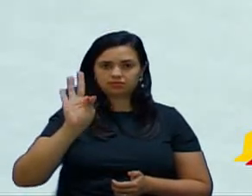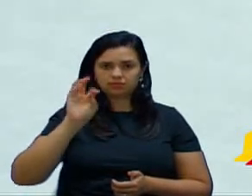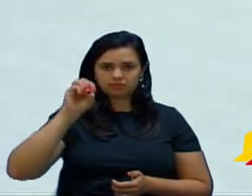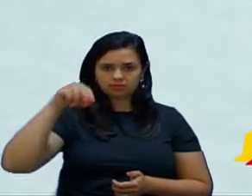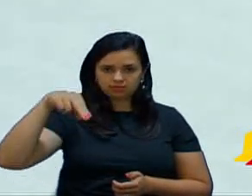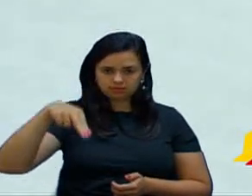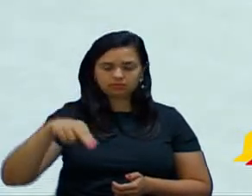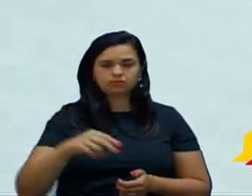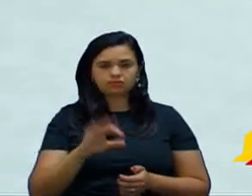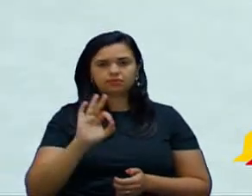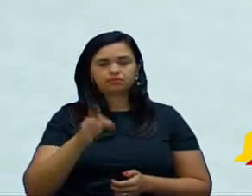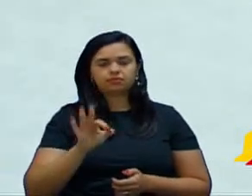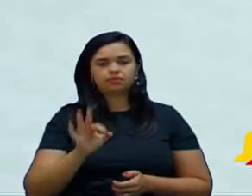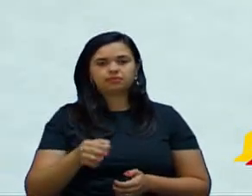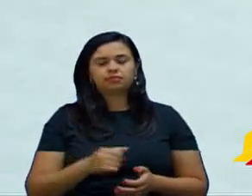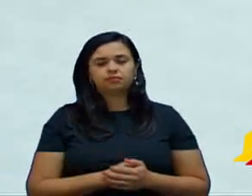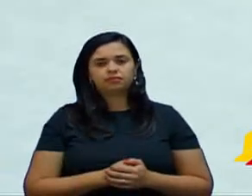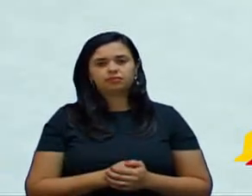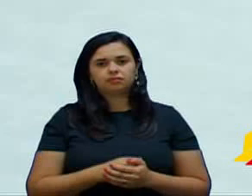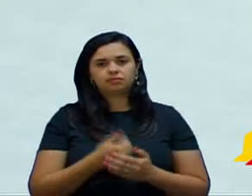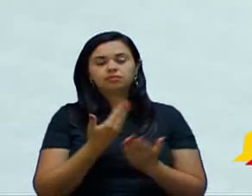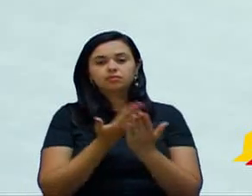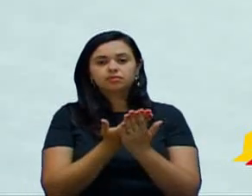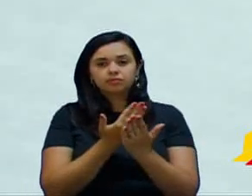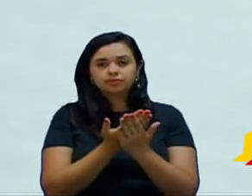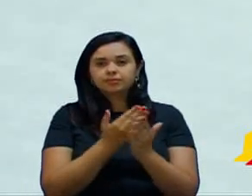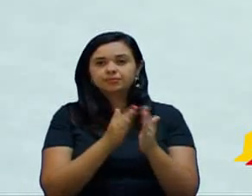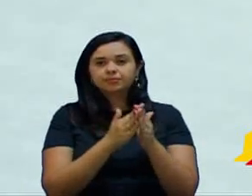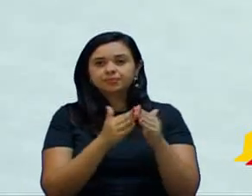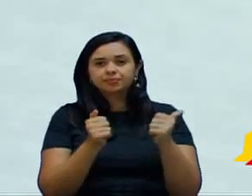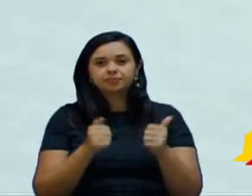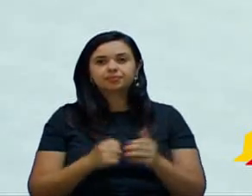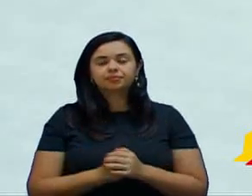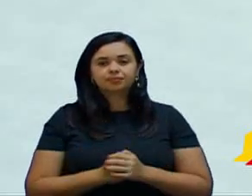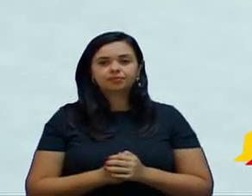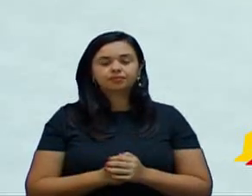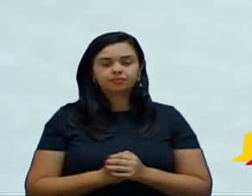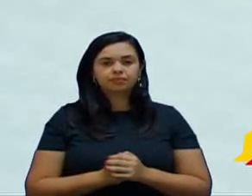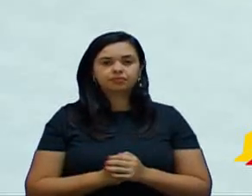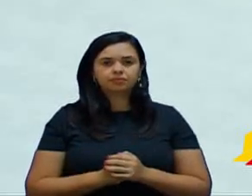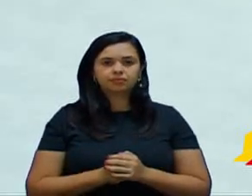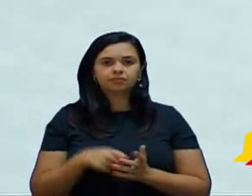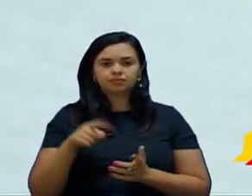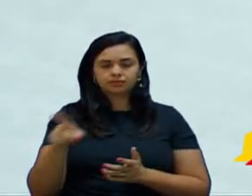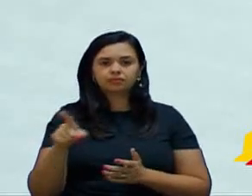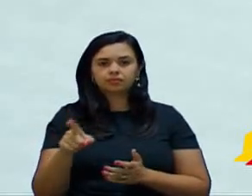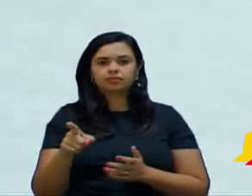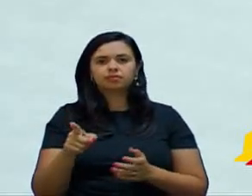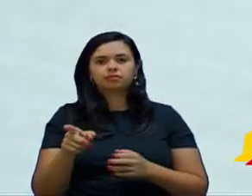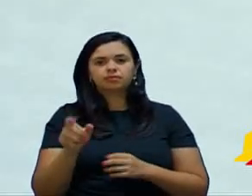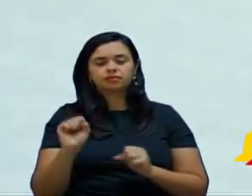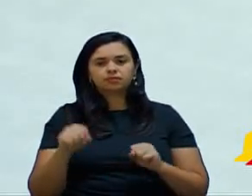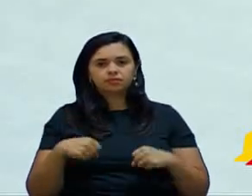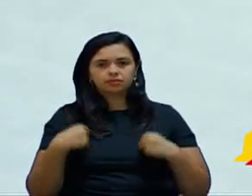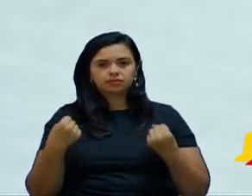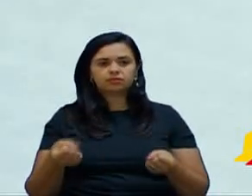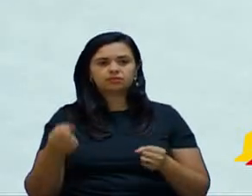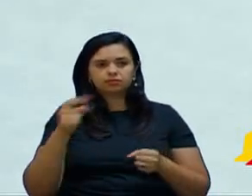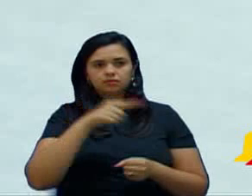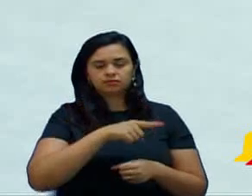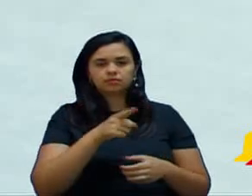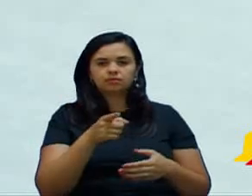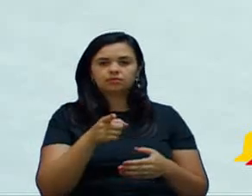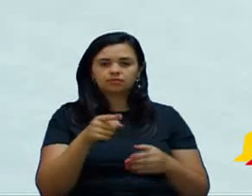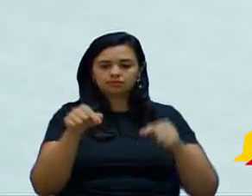Cleito. Sobre educação, fazer aqui uma solicitação, pedir para que ele coloque, né, na sala de